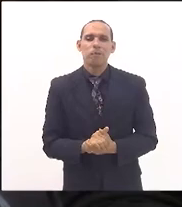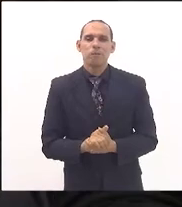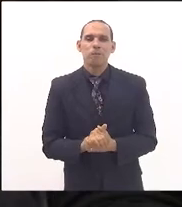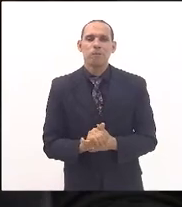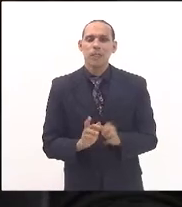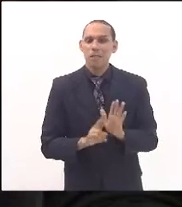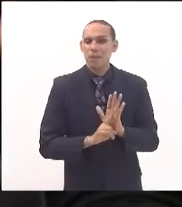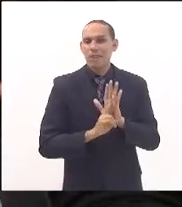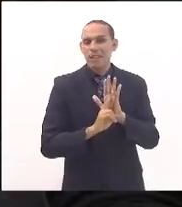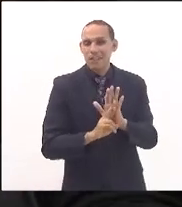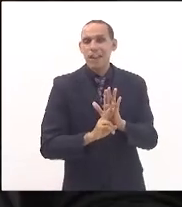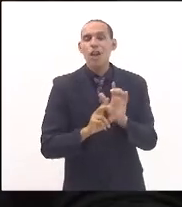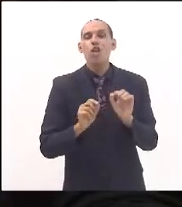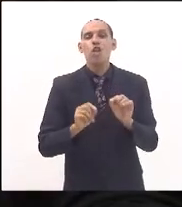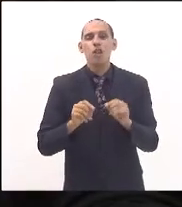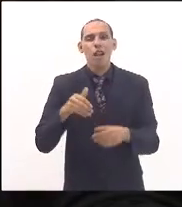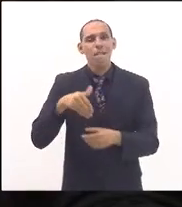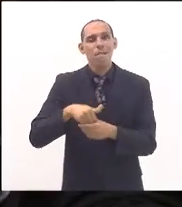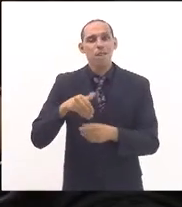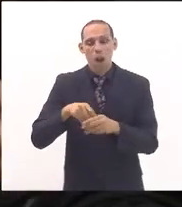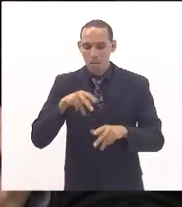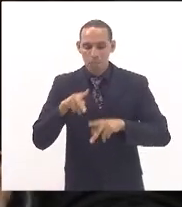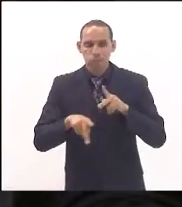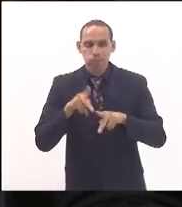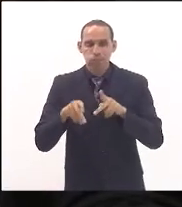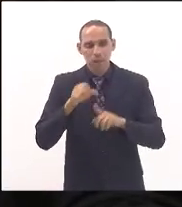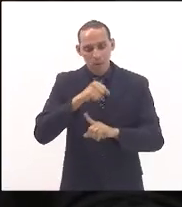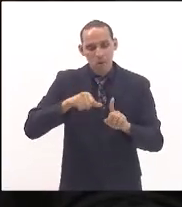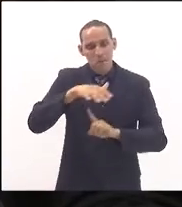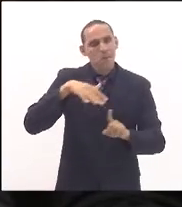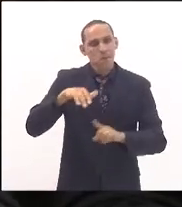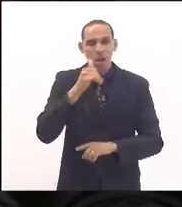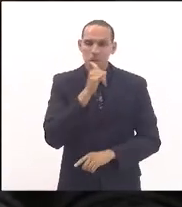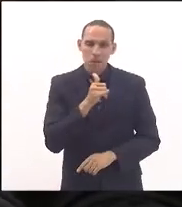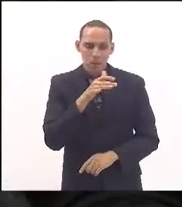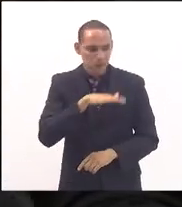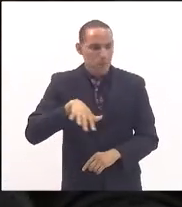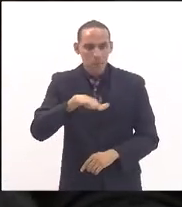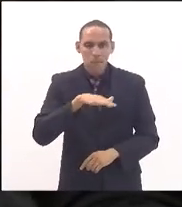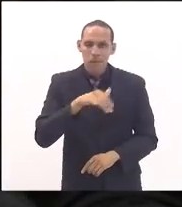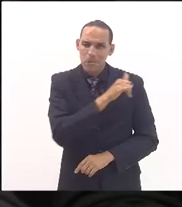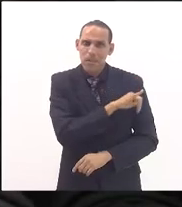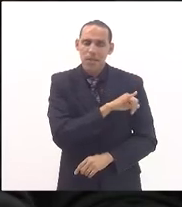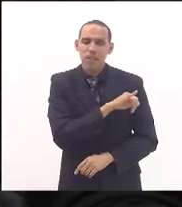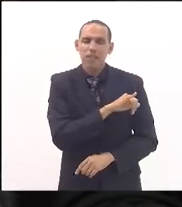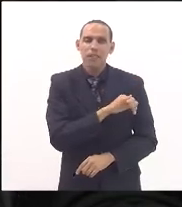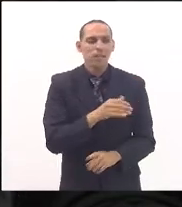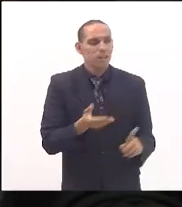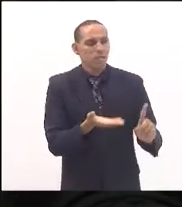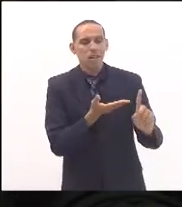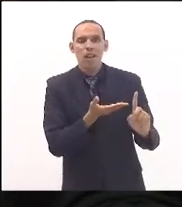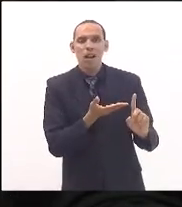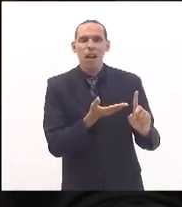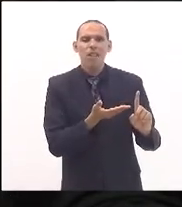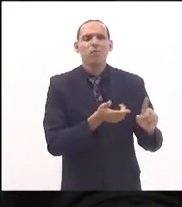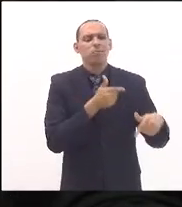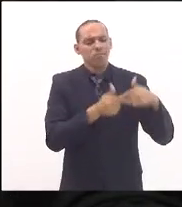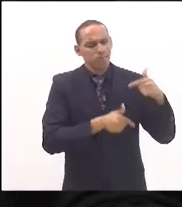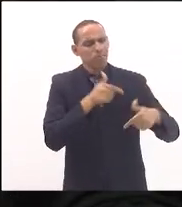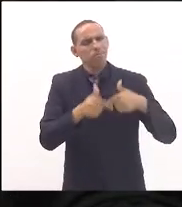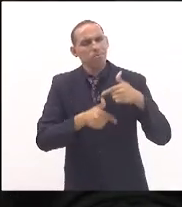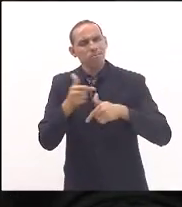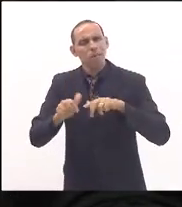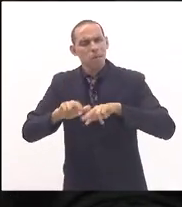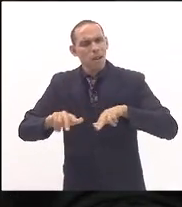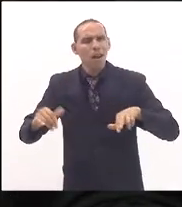representa pelo voto popular a sociedade Fluminense ela presta relevantes